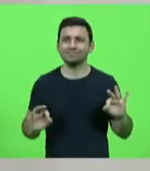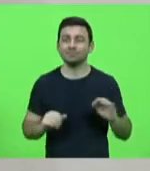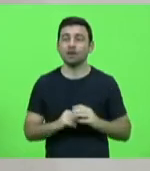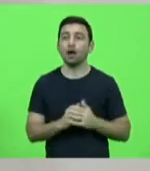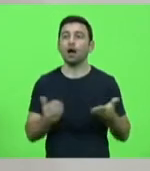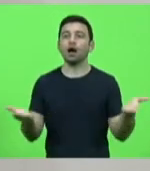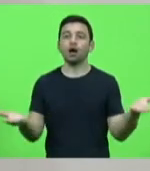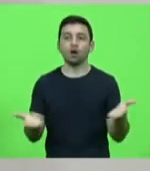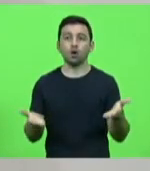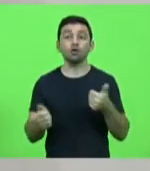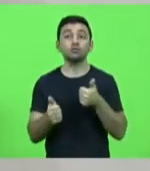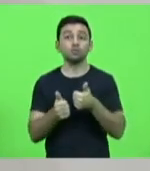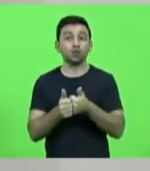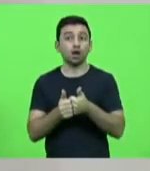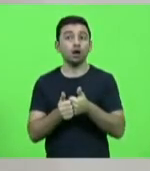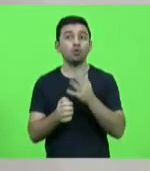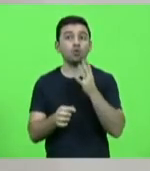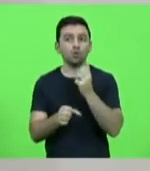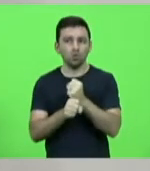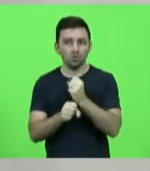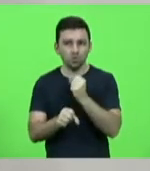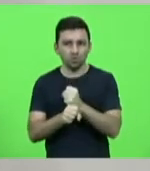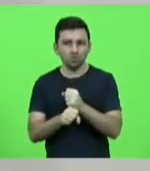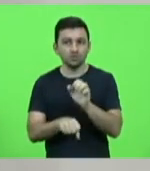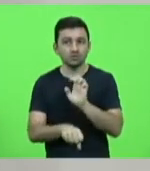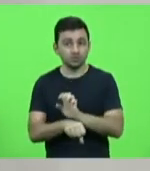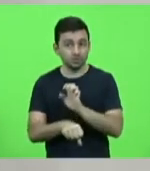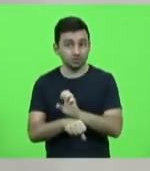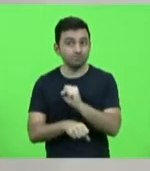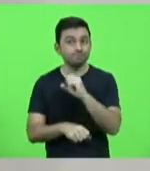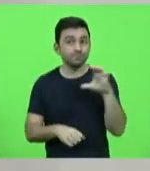Agora, o Tribunal de Contas do Estado